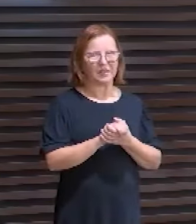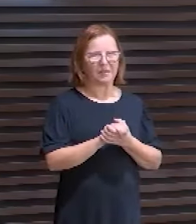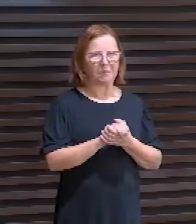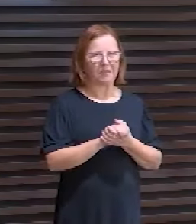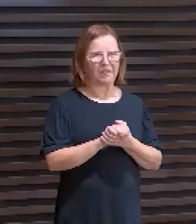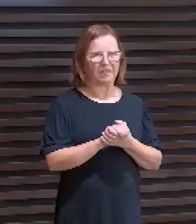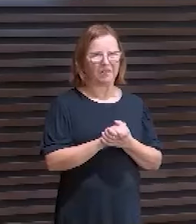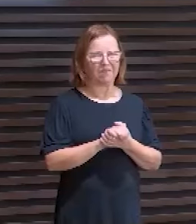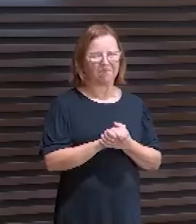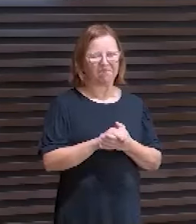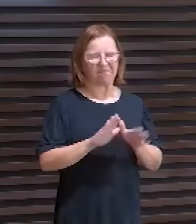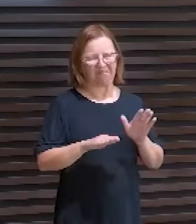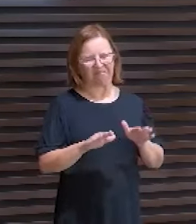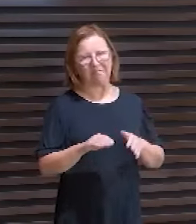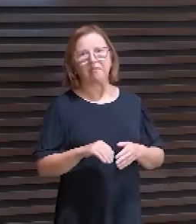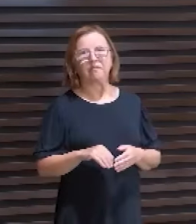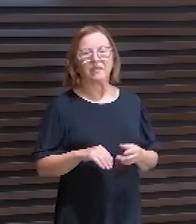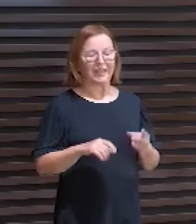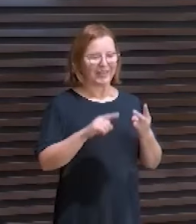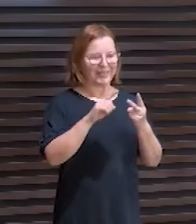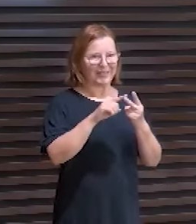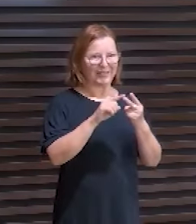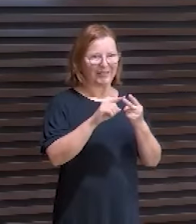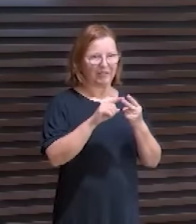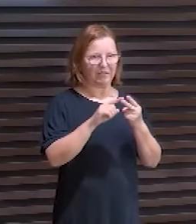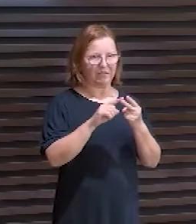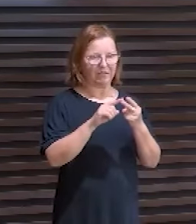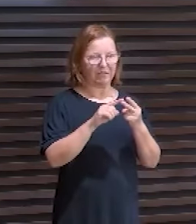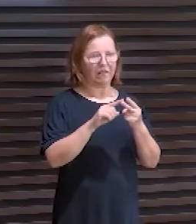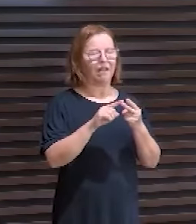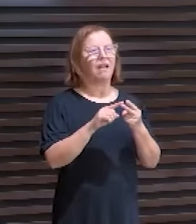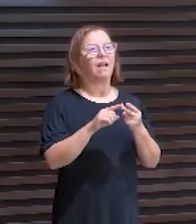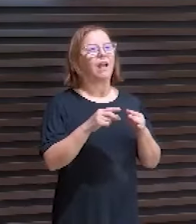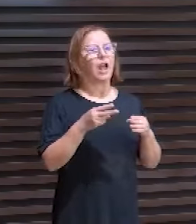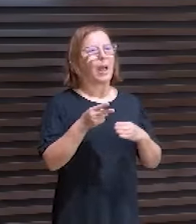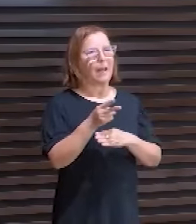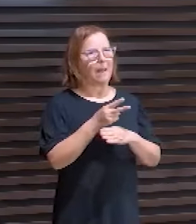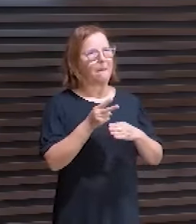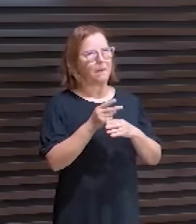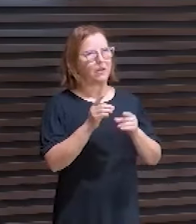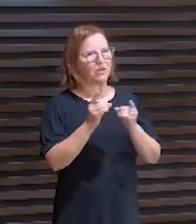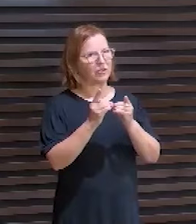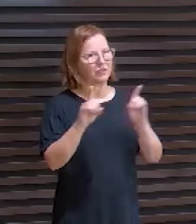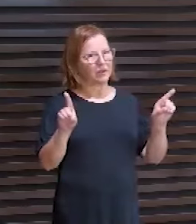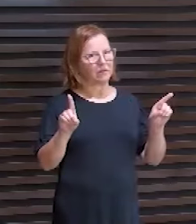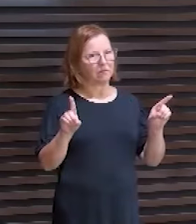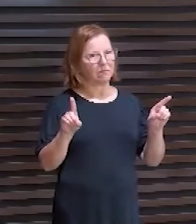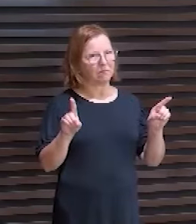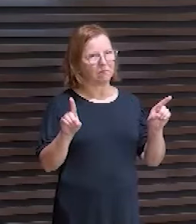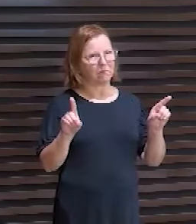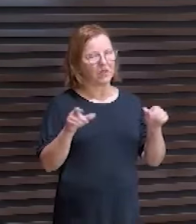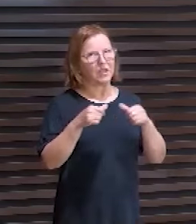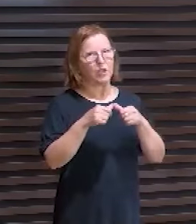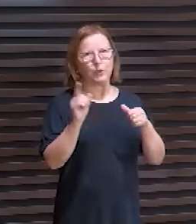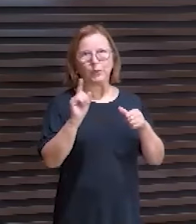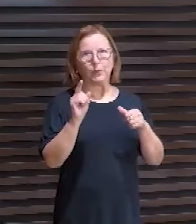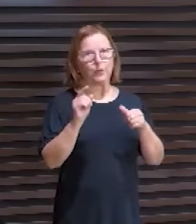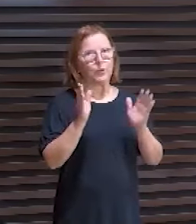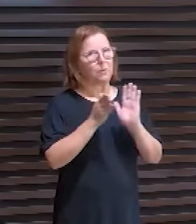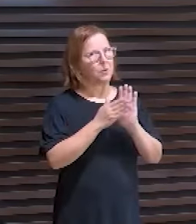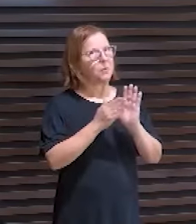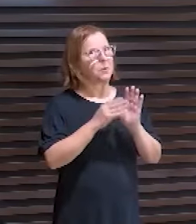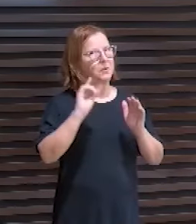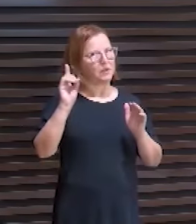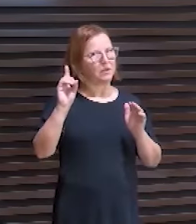mediocre segundo recorrer ao divórcio que não é propósito de Deus mas ele permite por